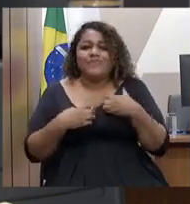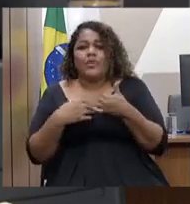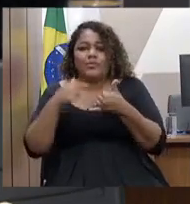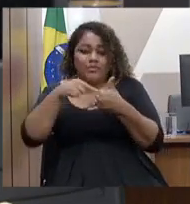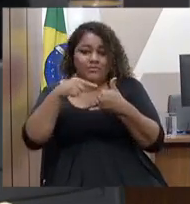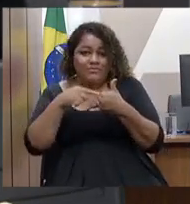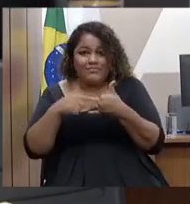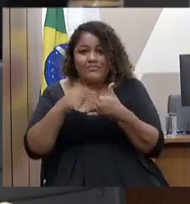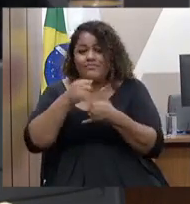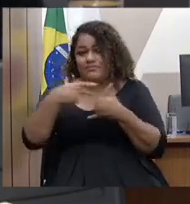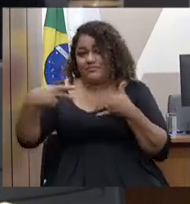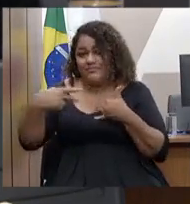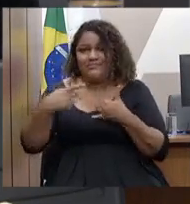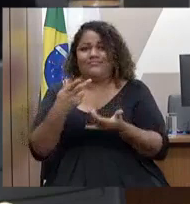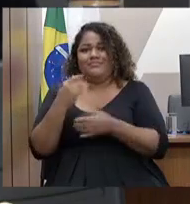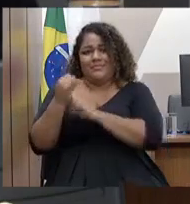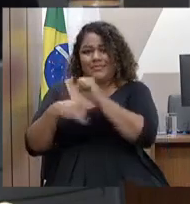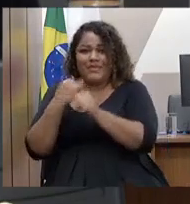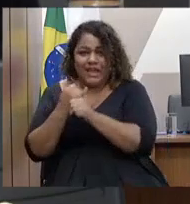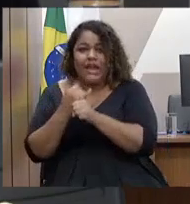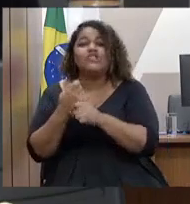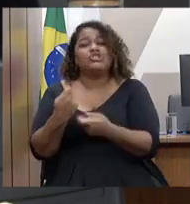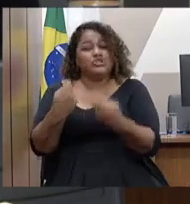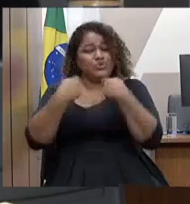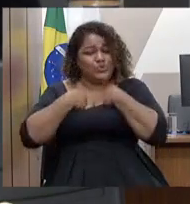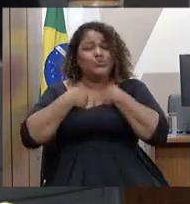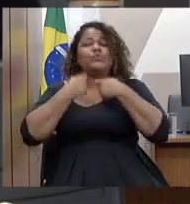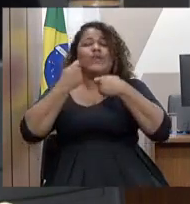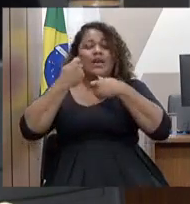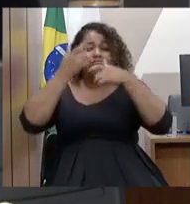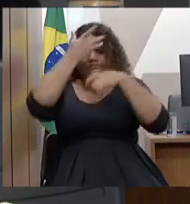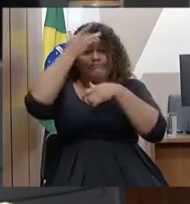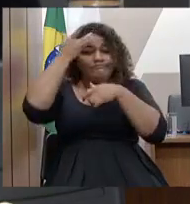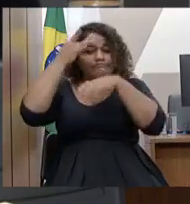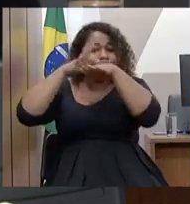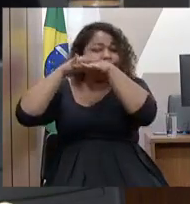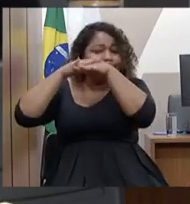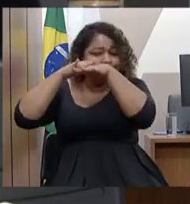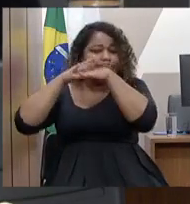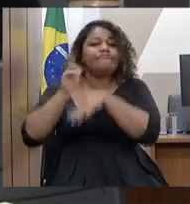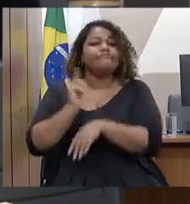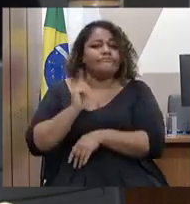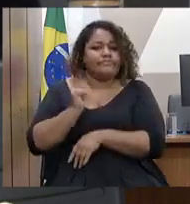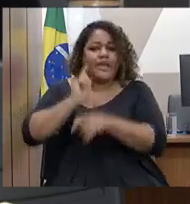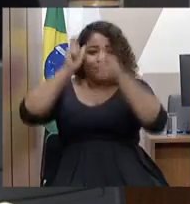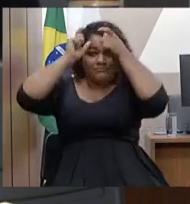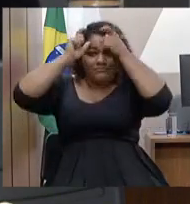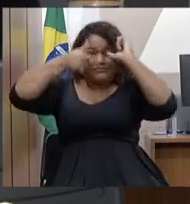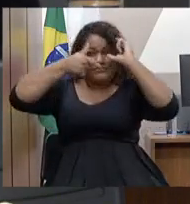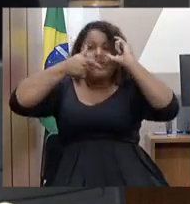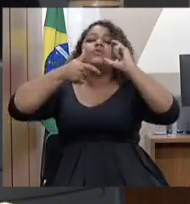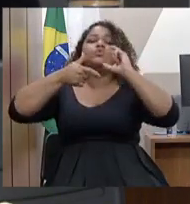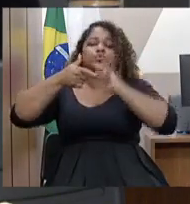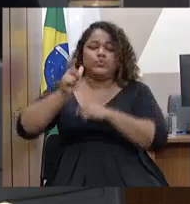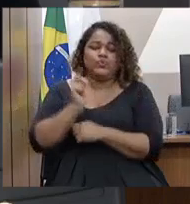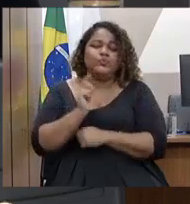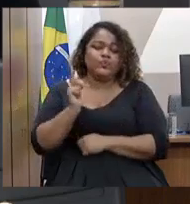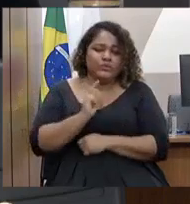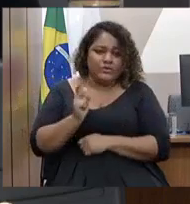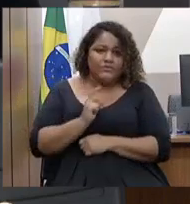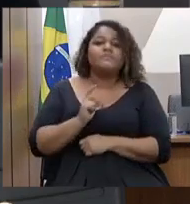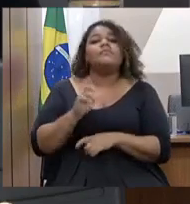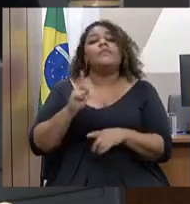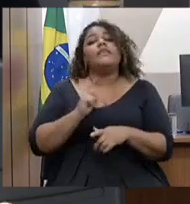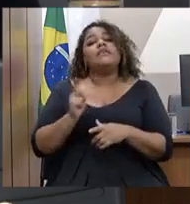isso tem gerado transtornos mentais adoecimento né então uma maior angústia decorrente de fatores vários como ameaça também de